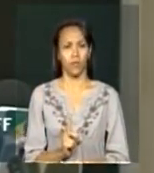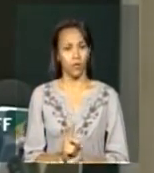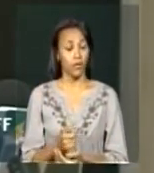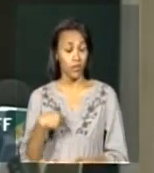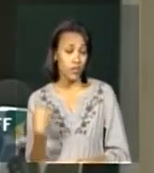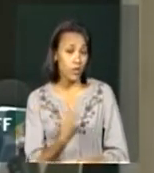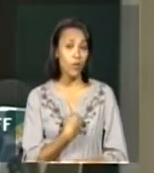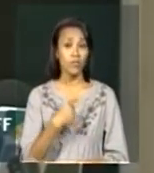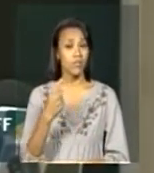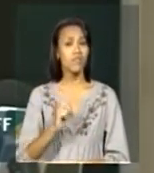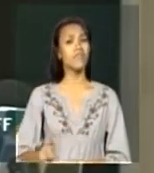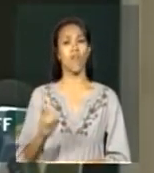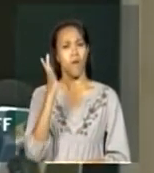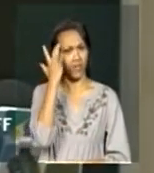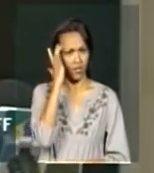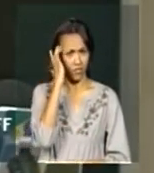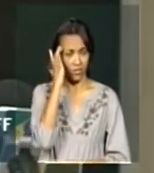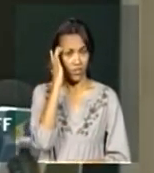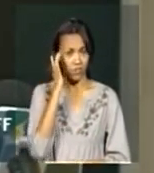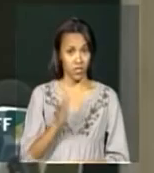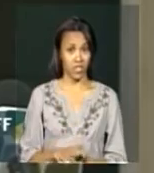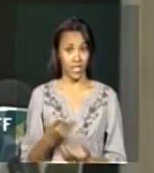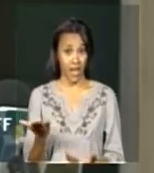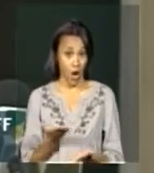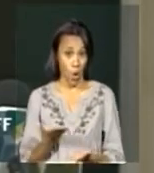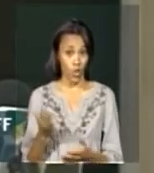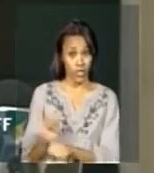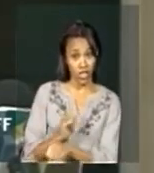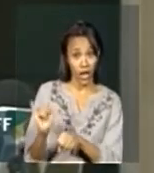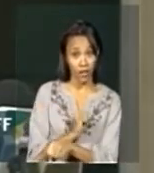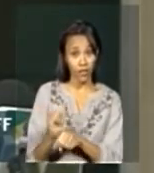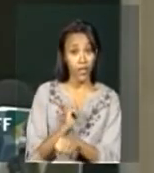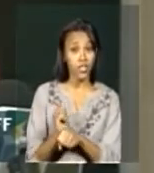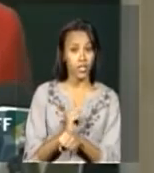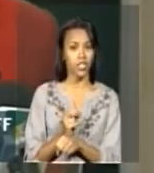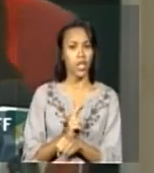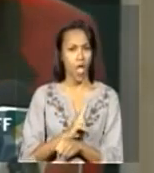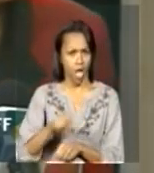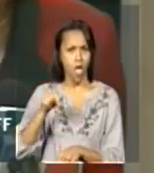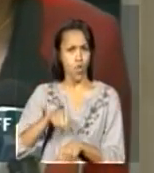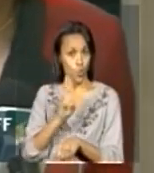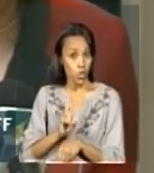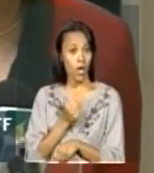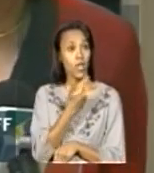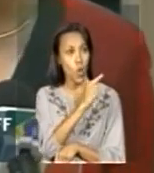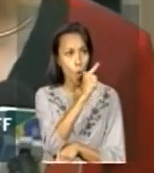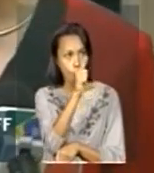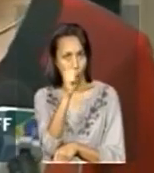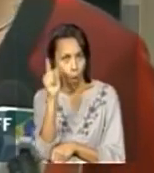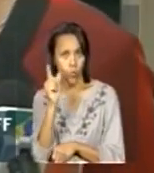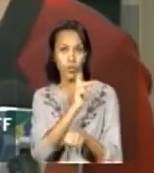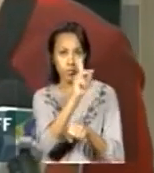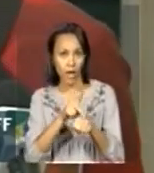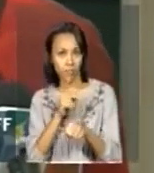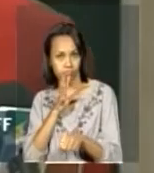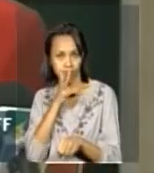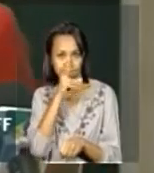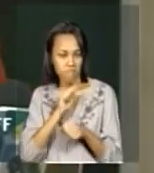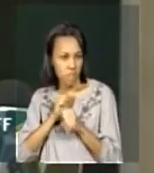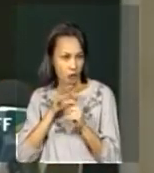não achamos que os instrumentos até agora utilizados nos outros países, quais sejam a invasão do Irã